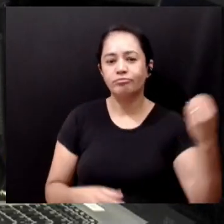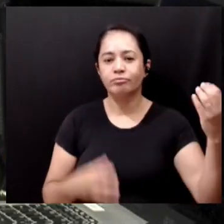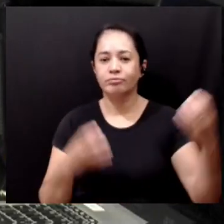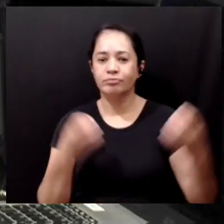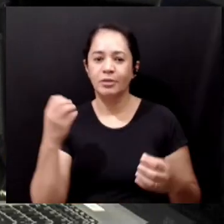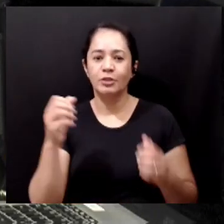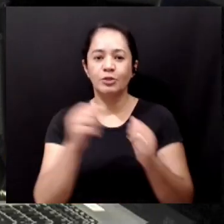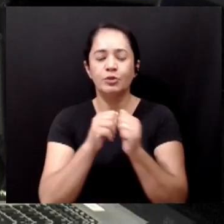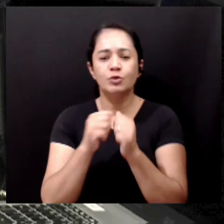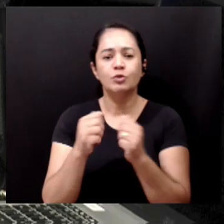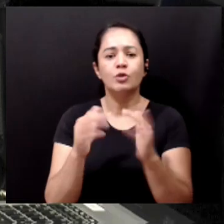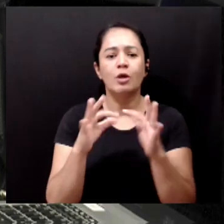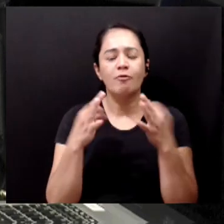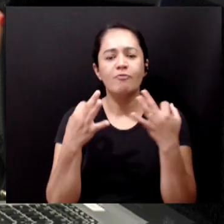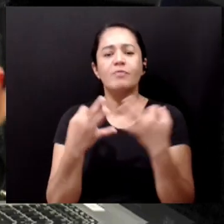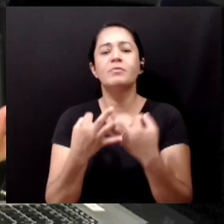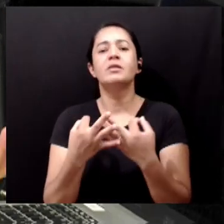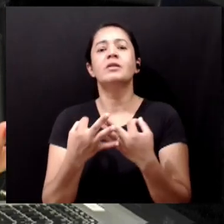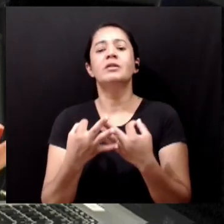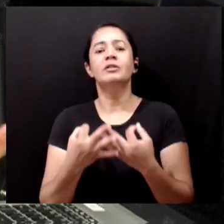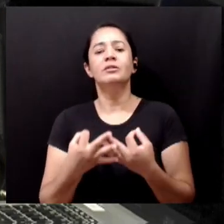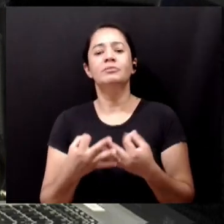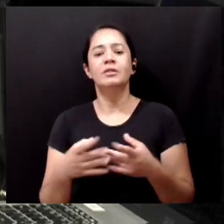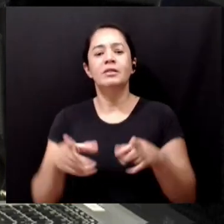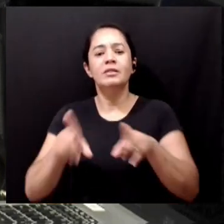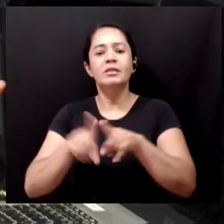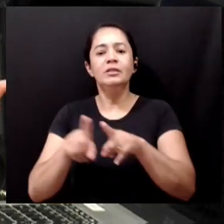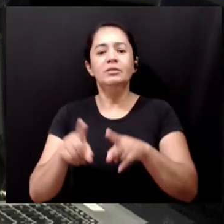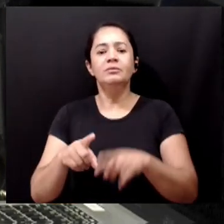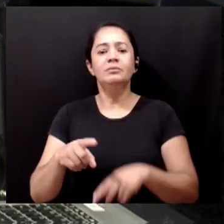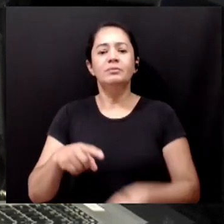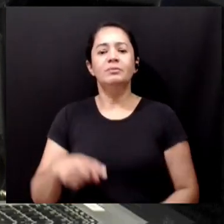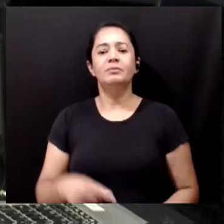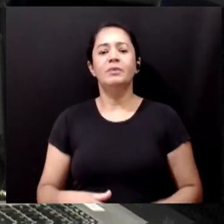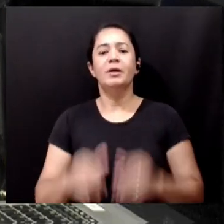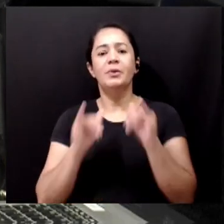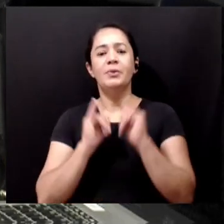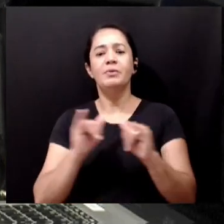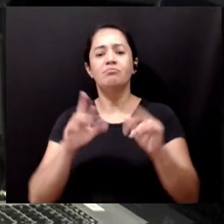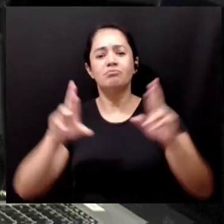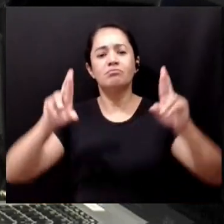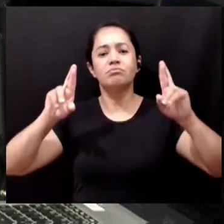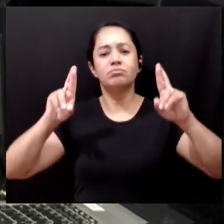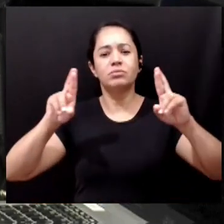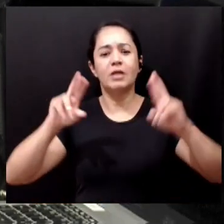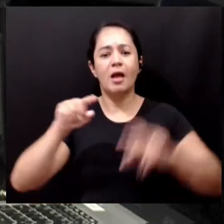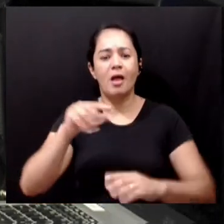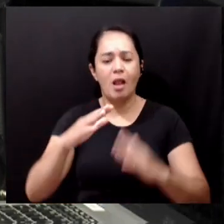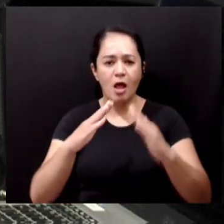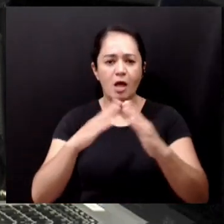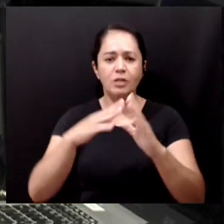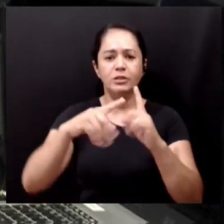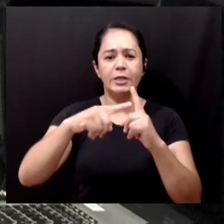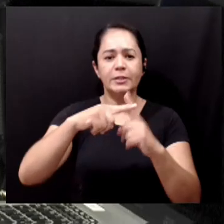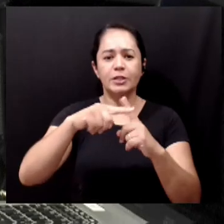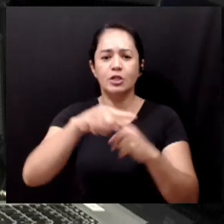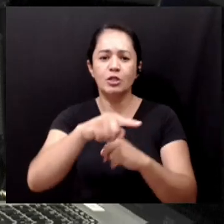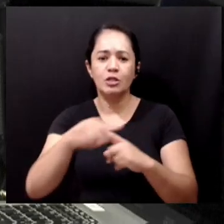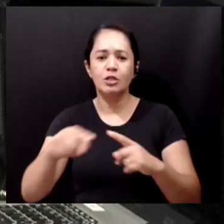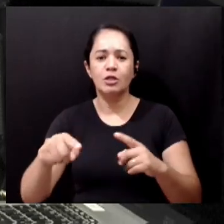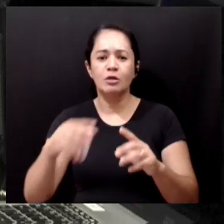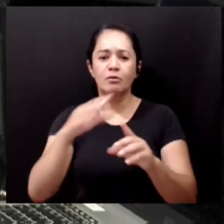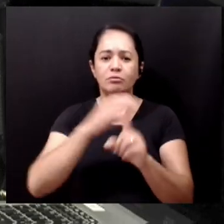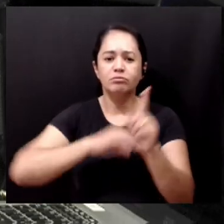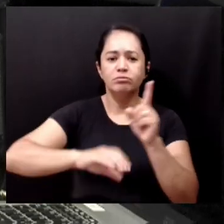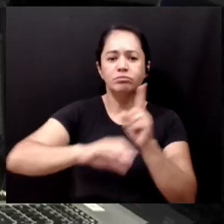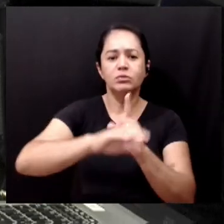leva também aí uma mensagem de esperança na igreja onde congrega com os demais ali em